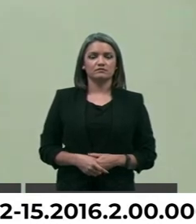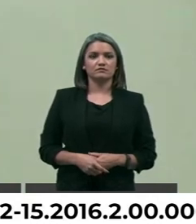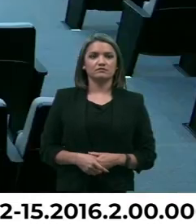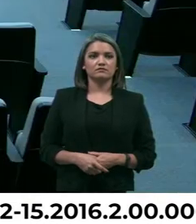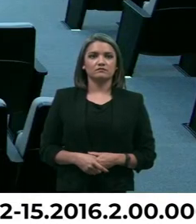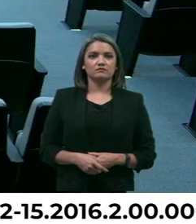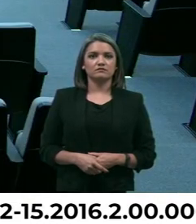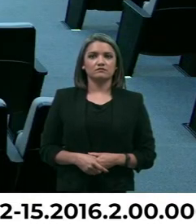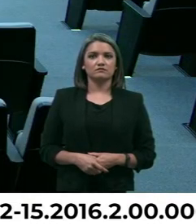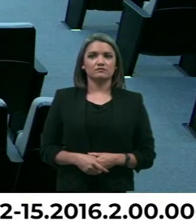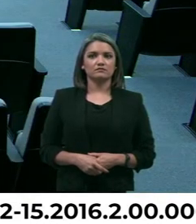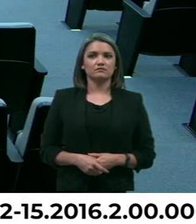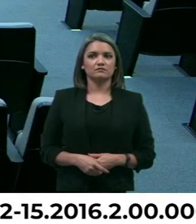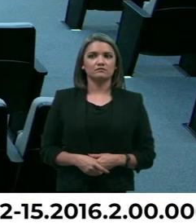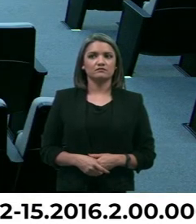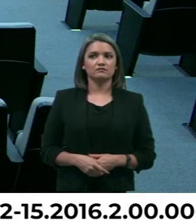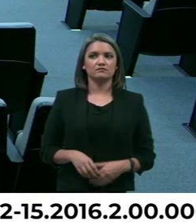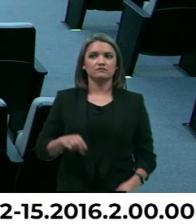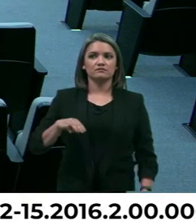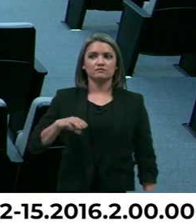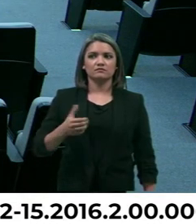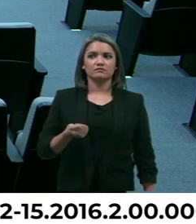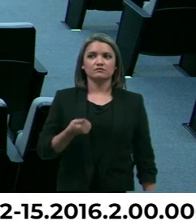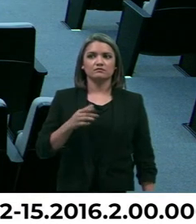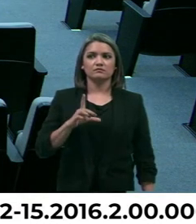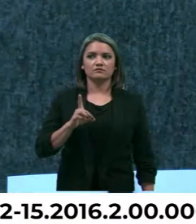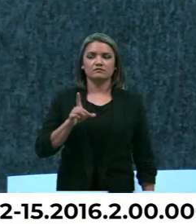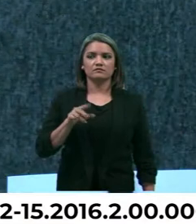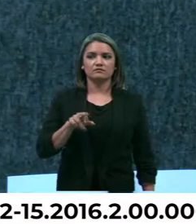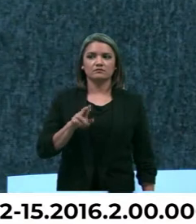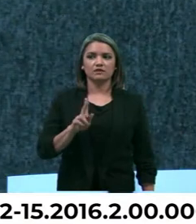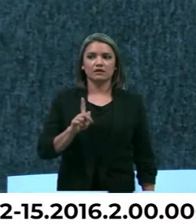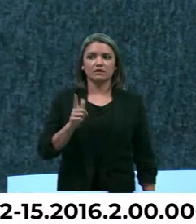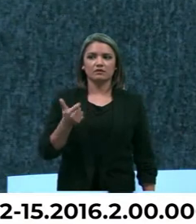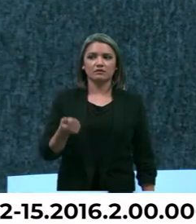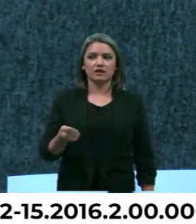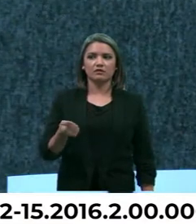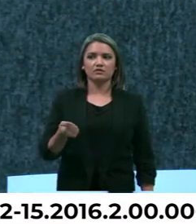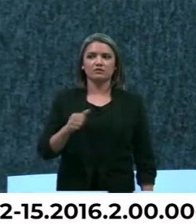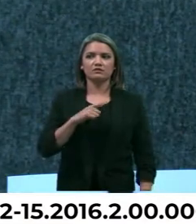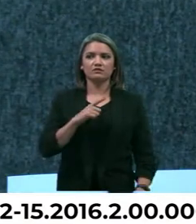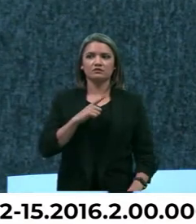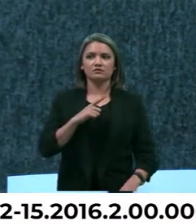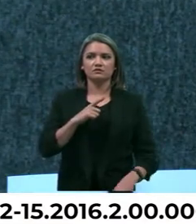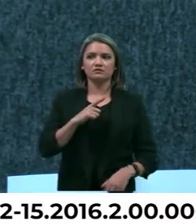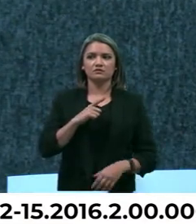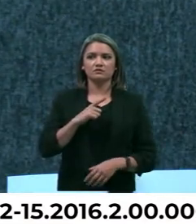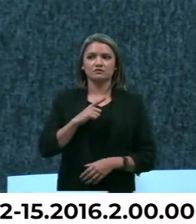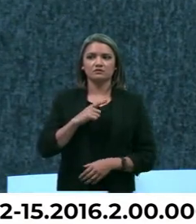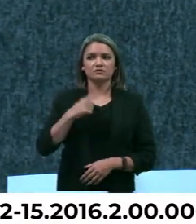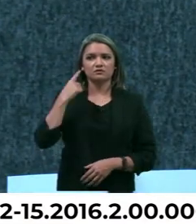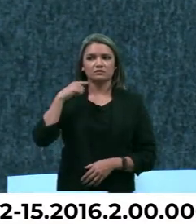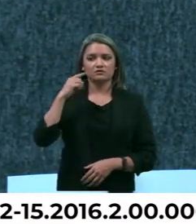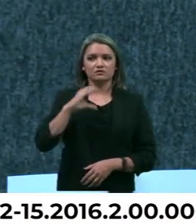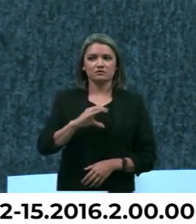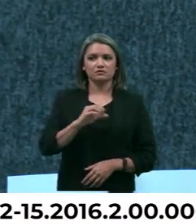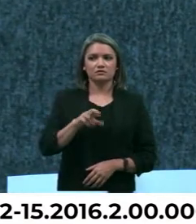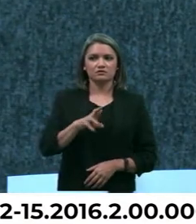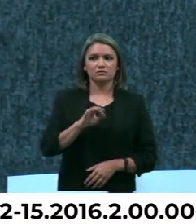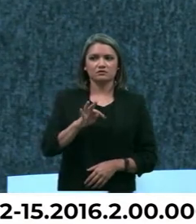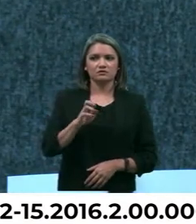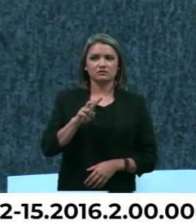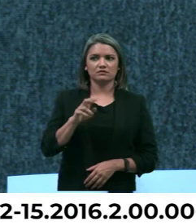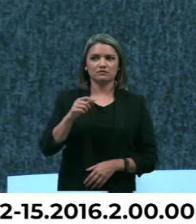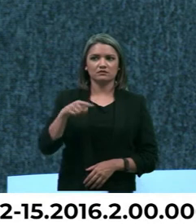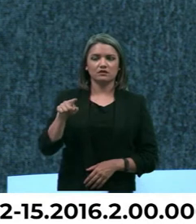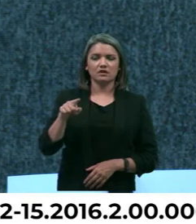O conselheiro Madruga, e concedo a palavra ao advogado Cristóvão Dionísio de Barros Cavalcante Júnior, que falará